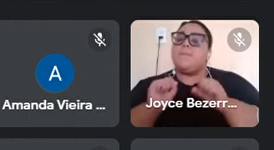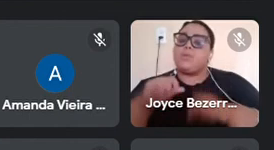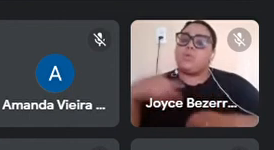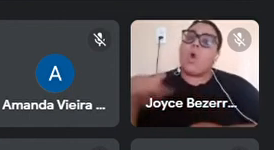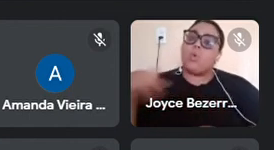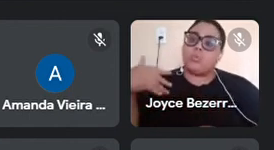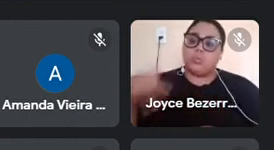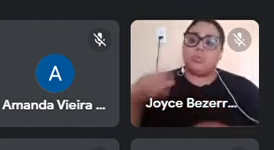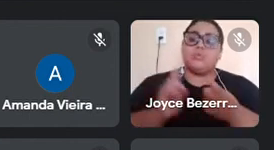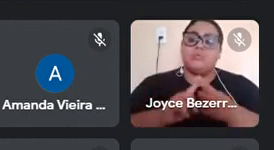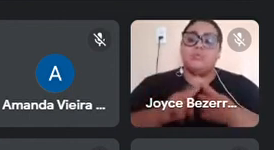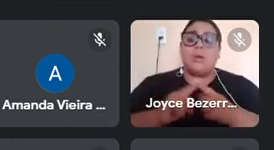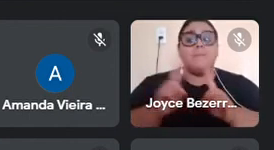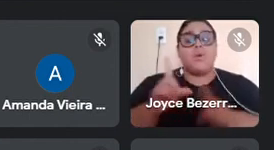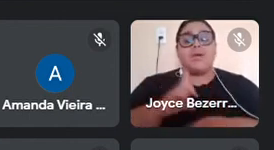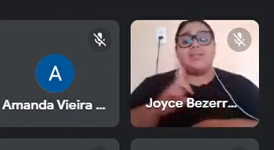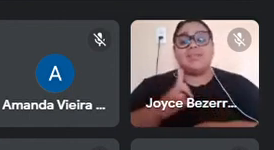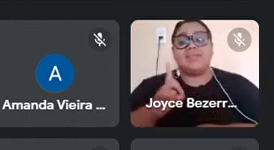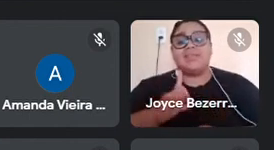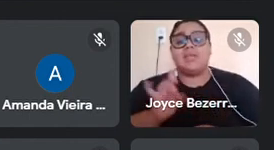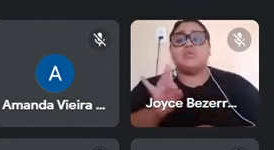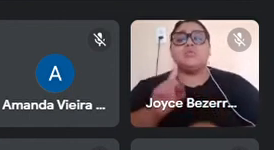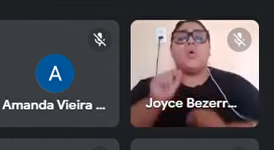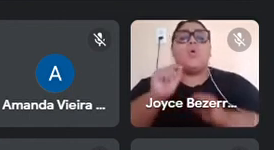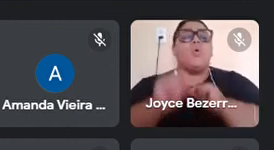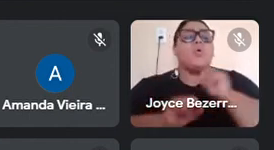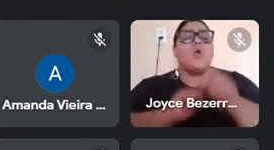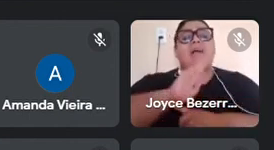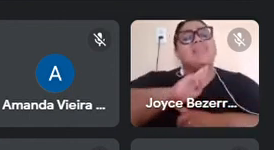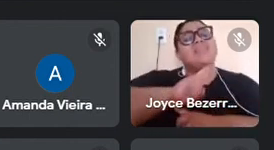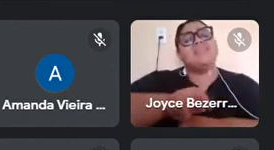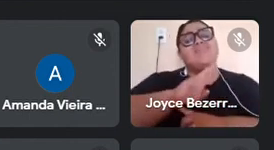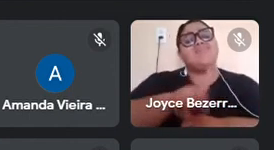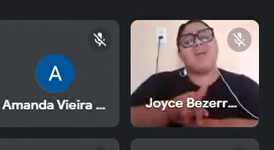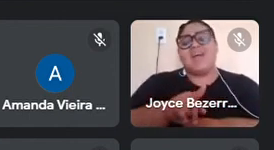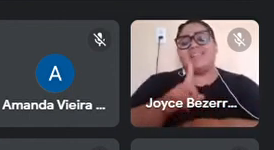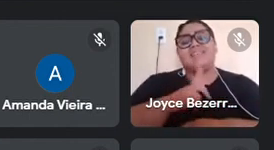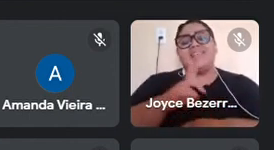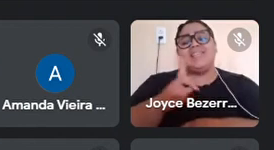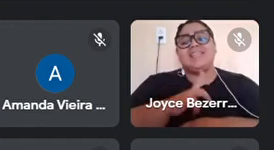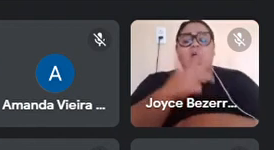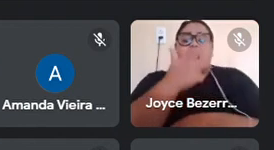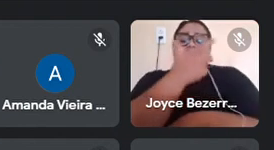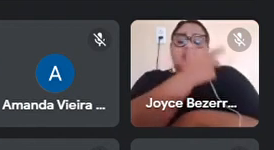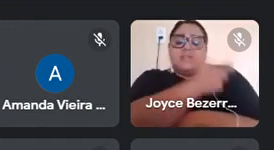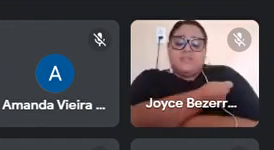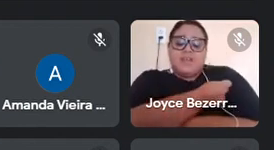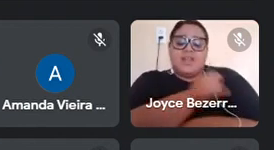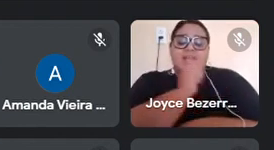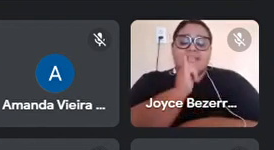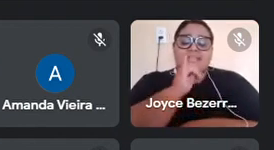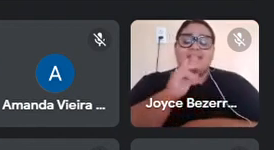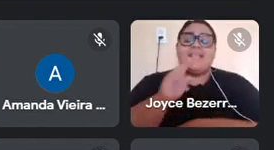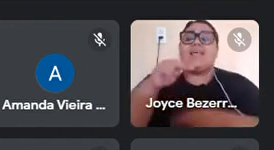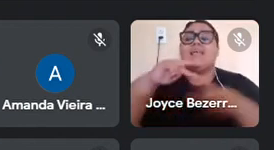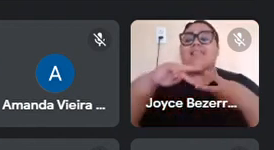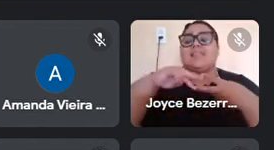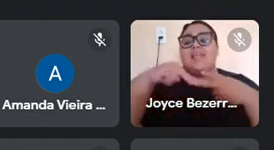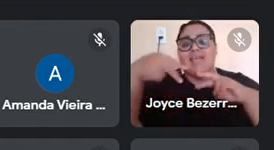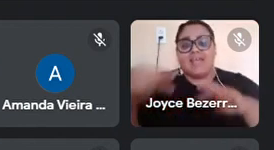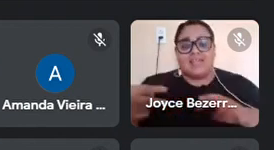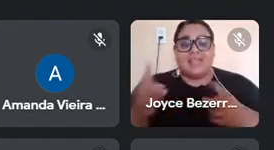apenas antígenos proteicos. Qual é a diferença entre a vacina de DNA e a vacina